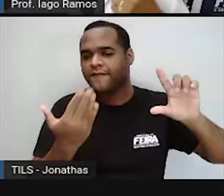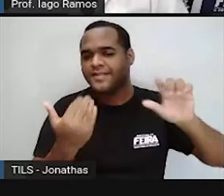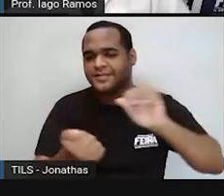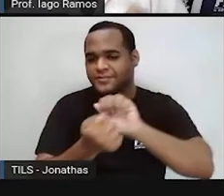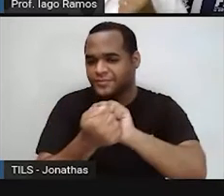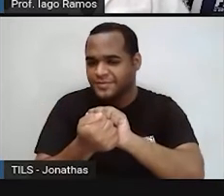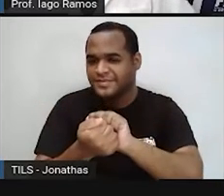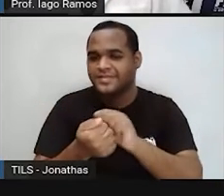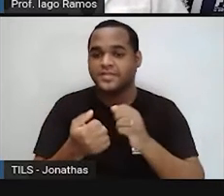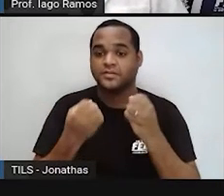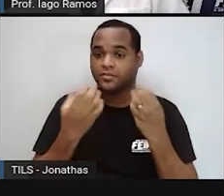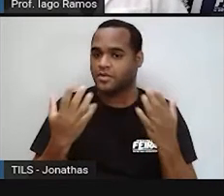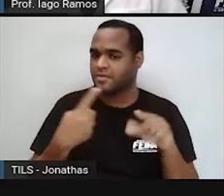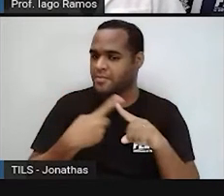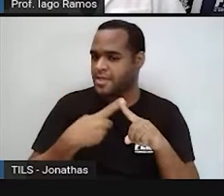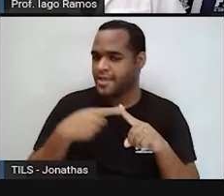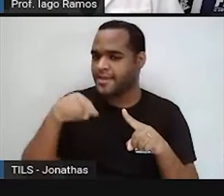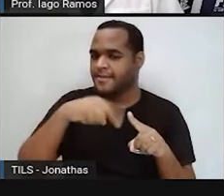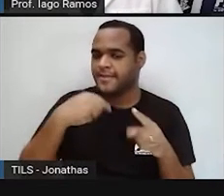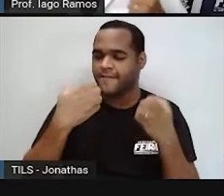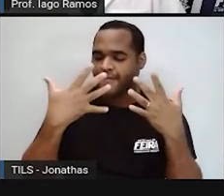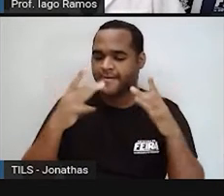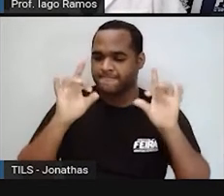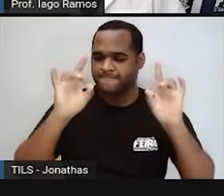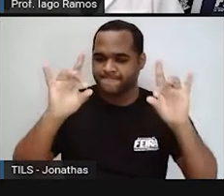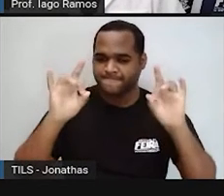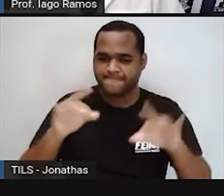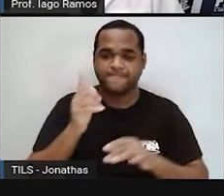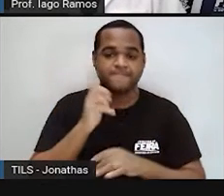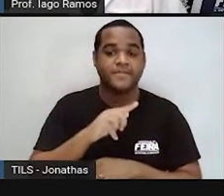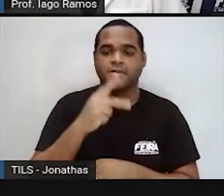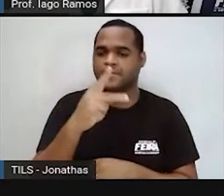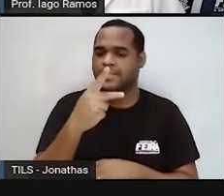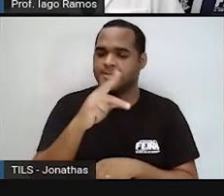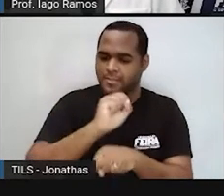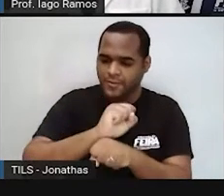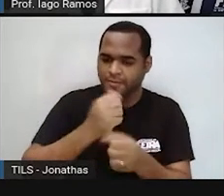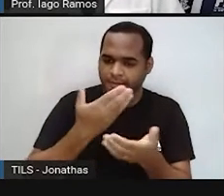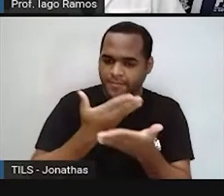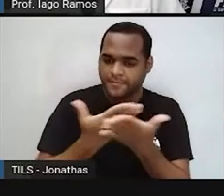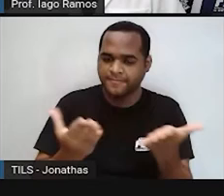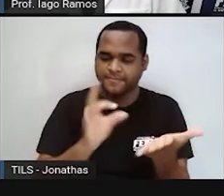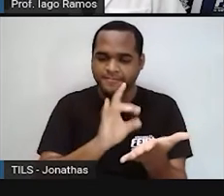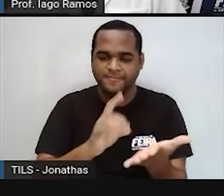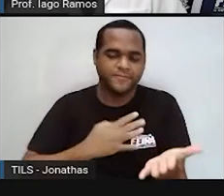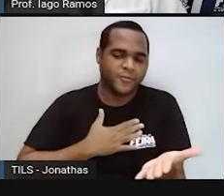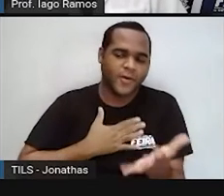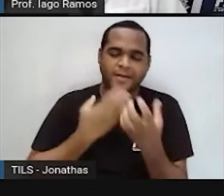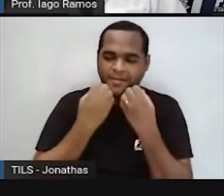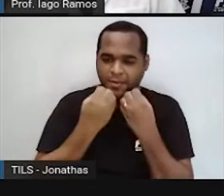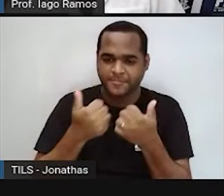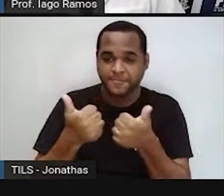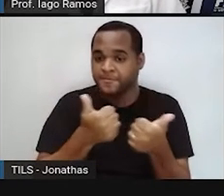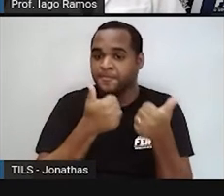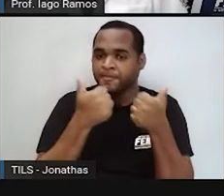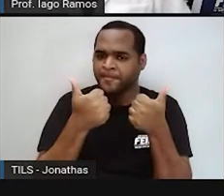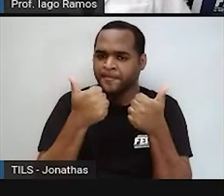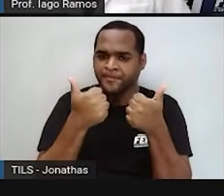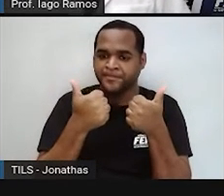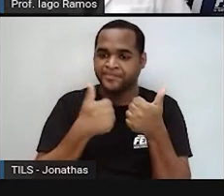comigo porque a coisa vai ser bacana espero que você goste dessa nossa aula de hoje tá bom